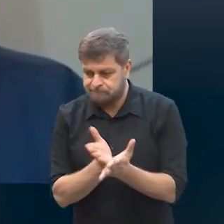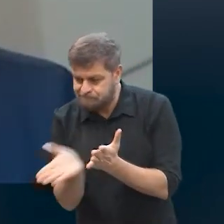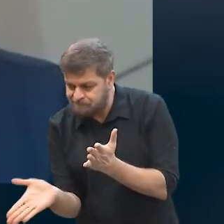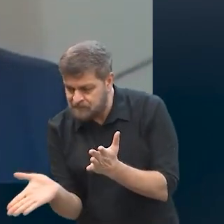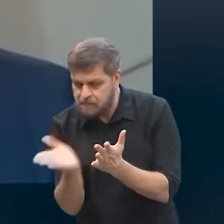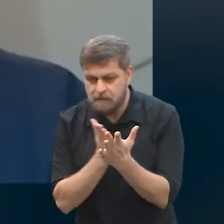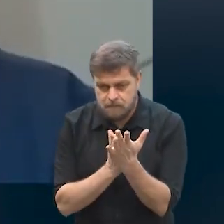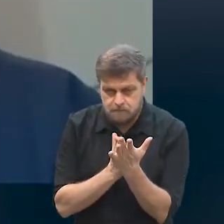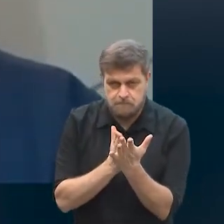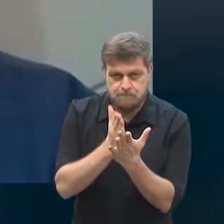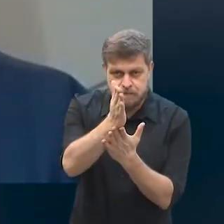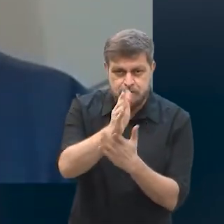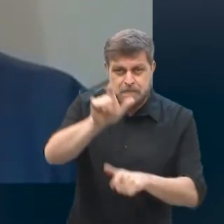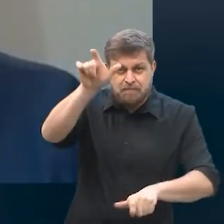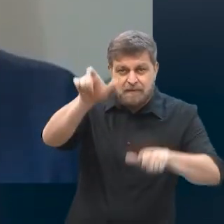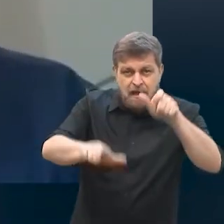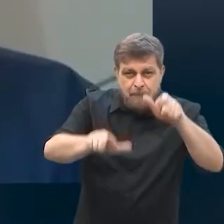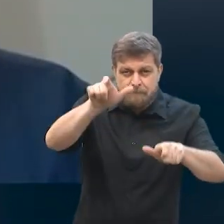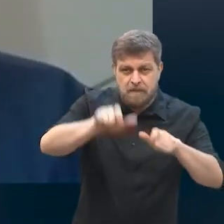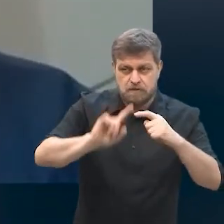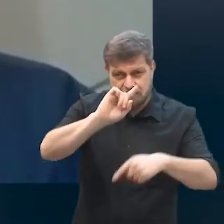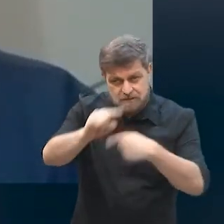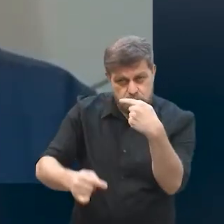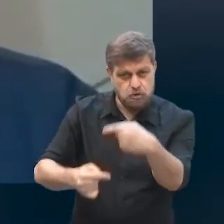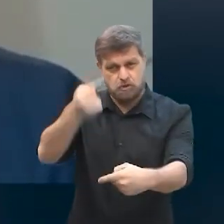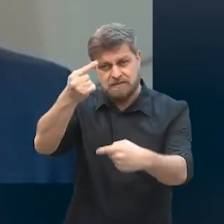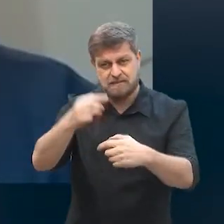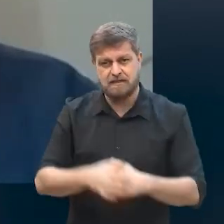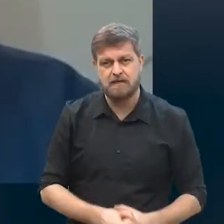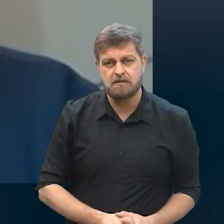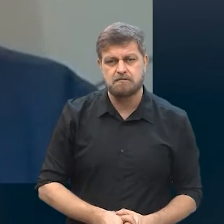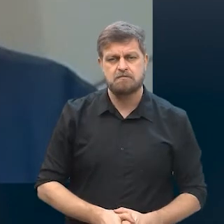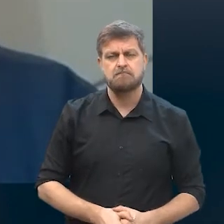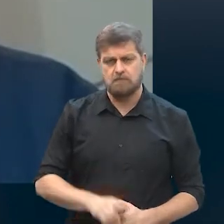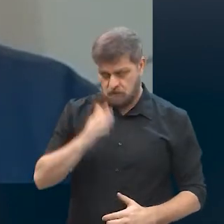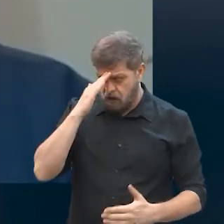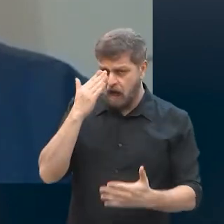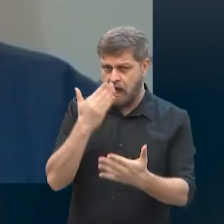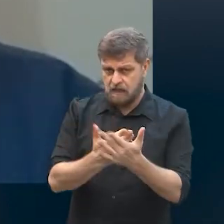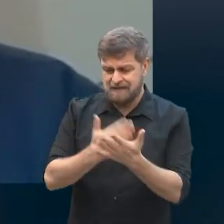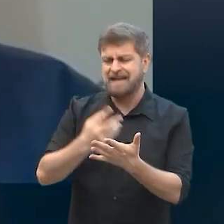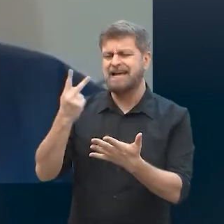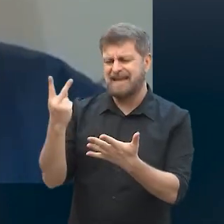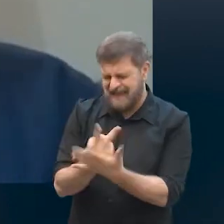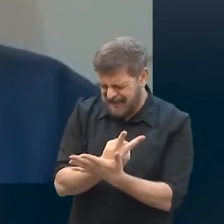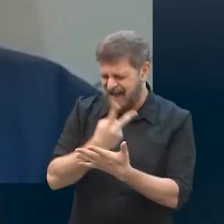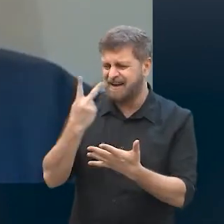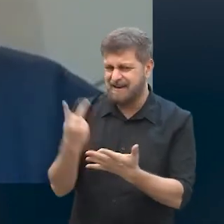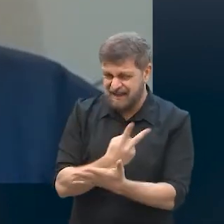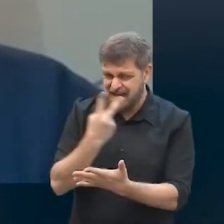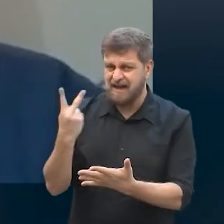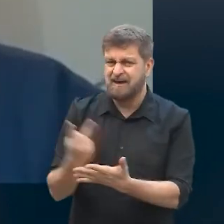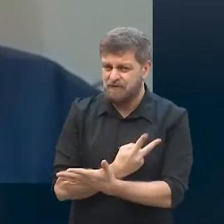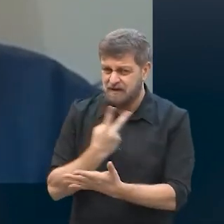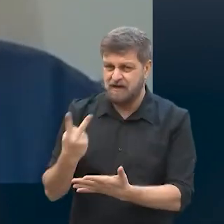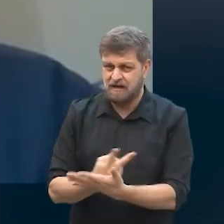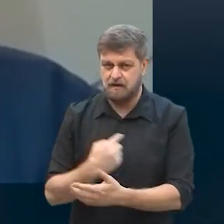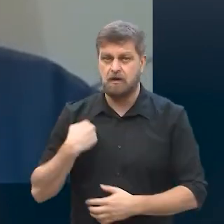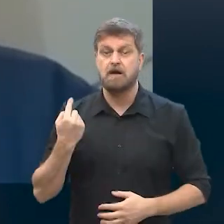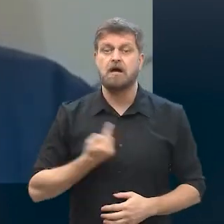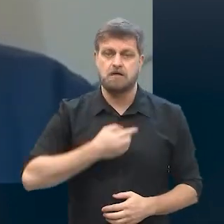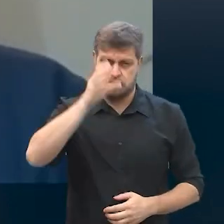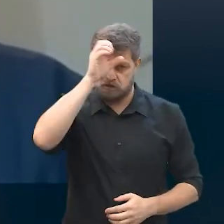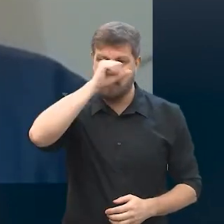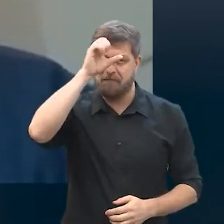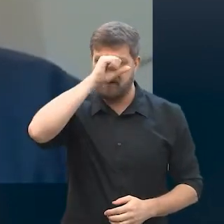bons empreendedores, pessoas de sucesso, pode ter certeza que erraram muito na vida. A gente aprende